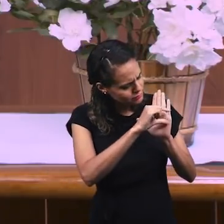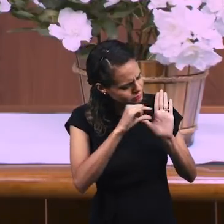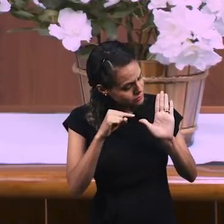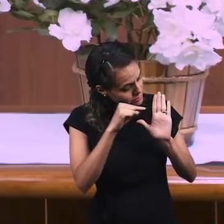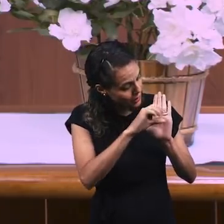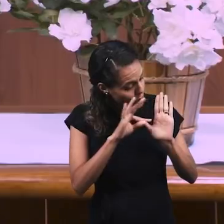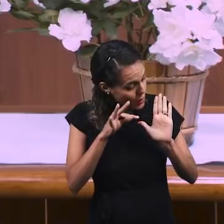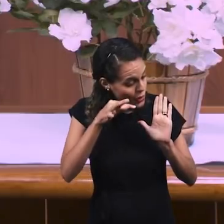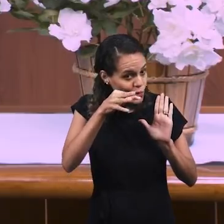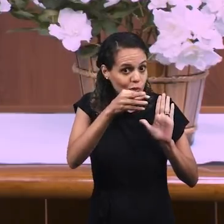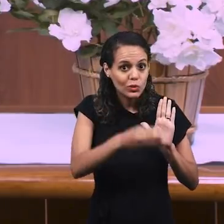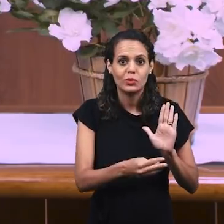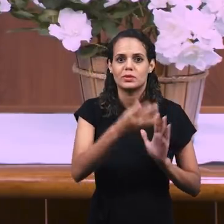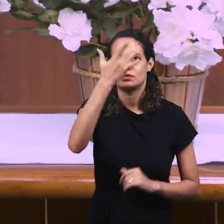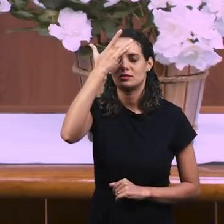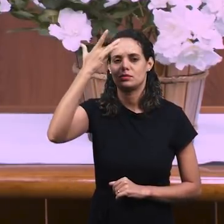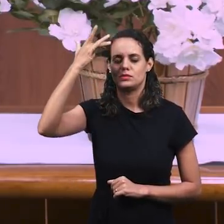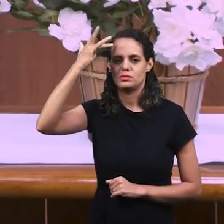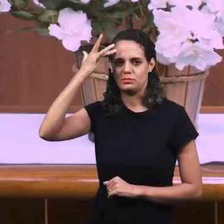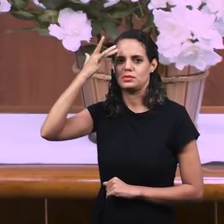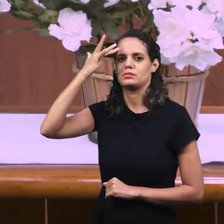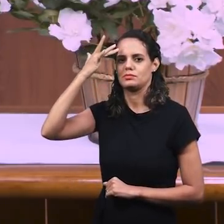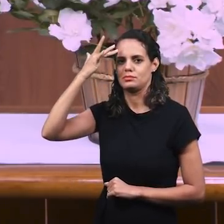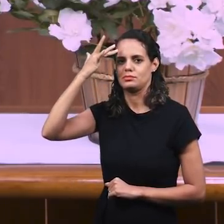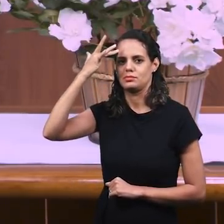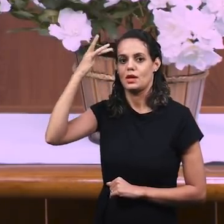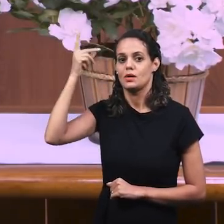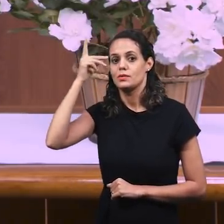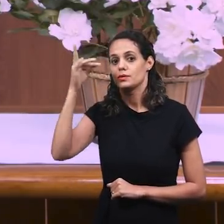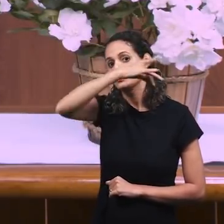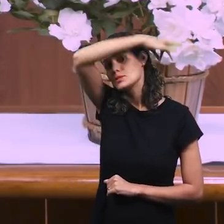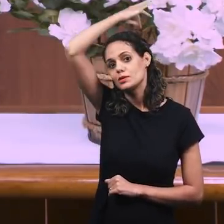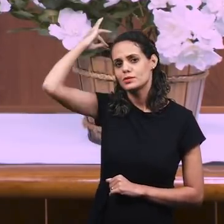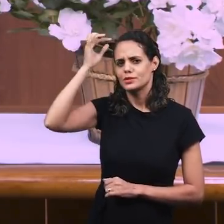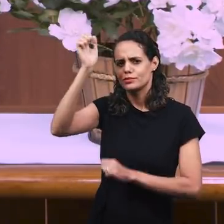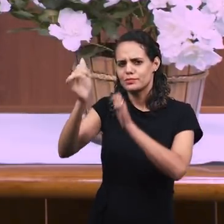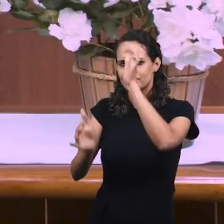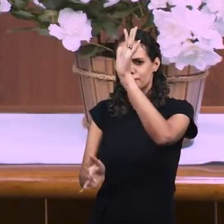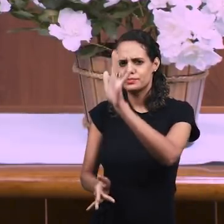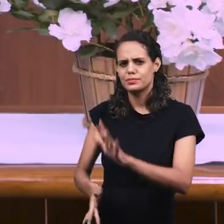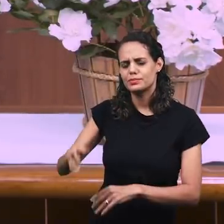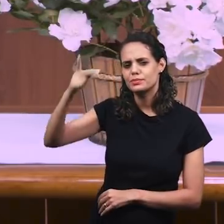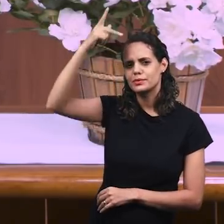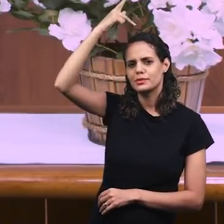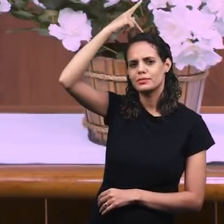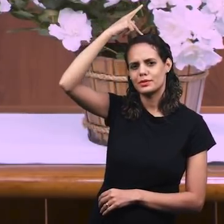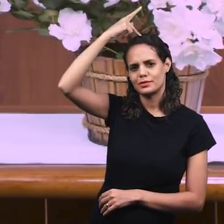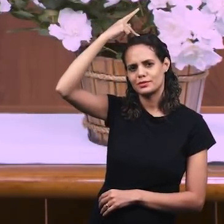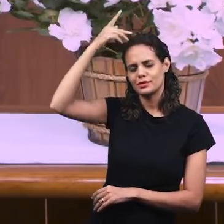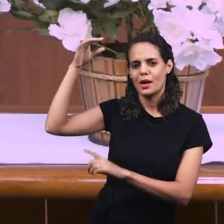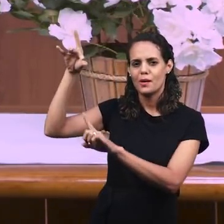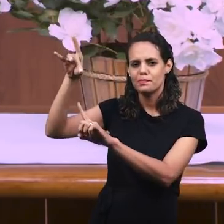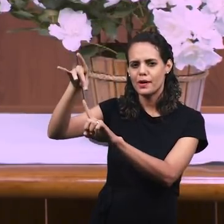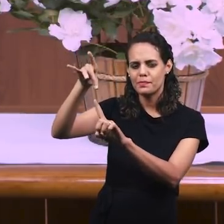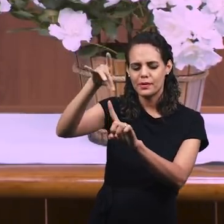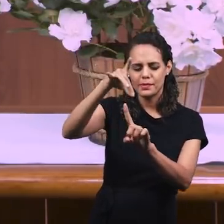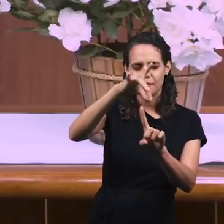ênfase a isso, né? E todos foram cheios do Espírito Santo. E toda a casa se